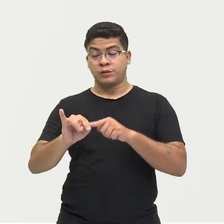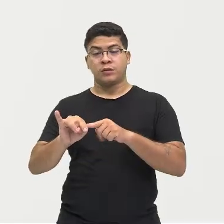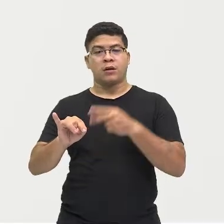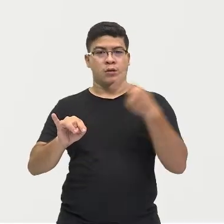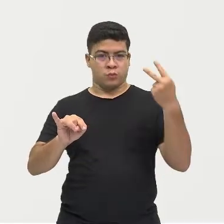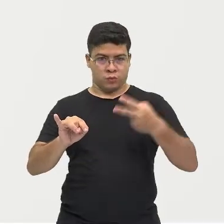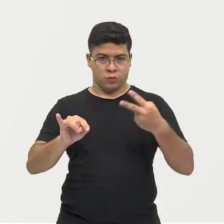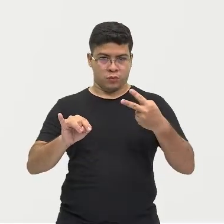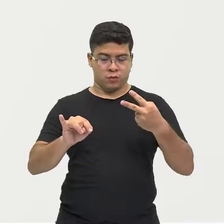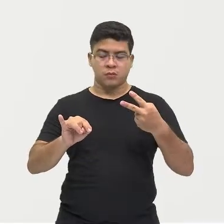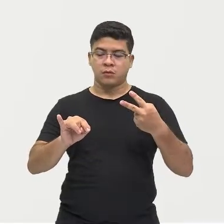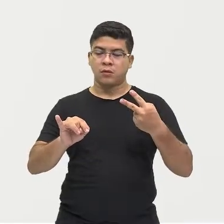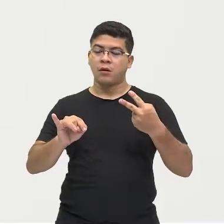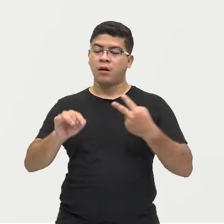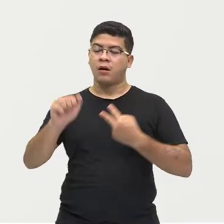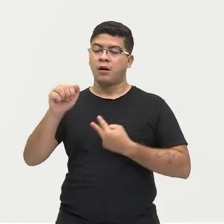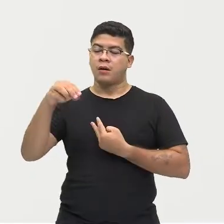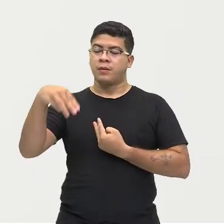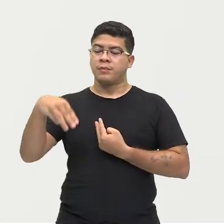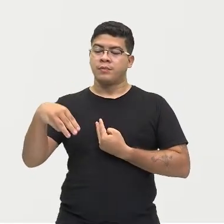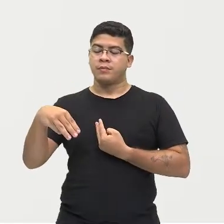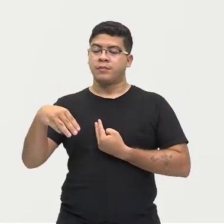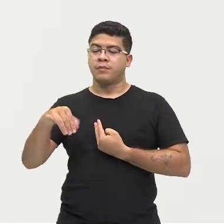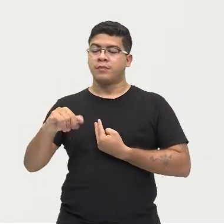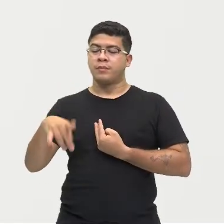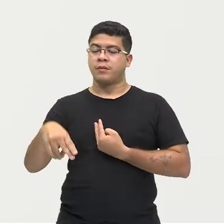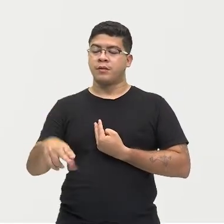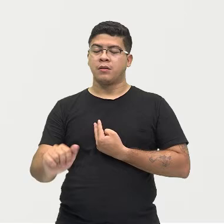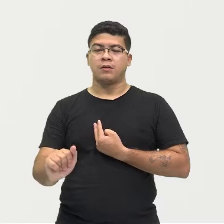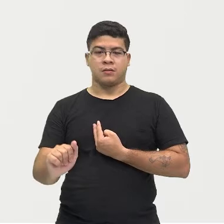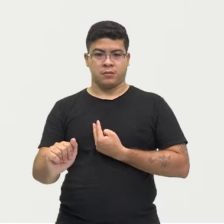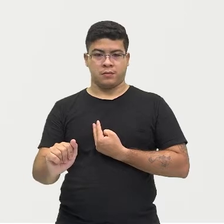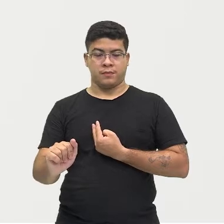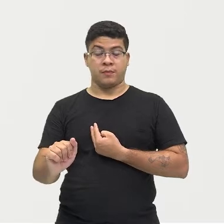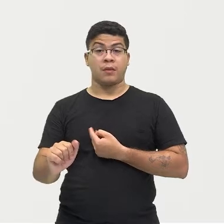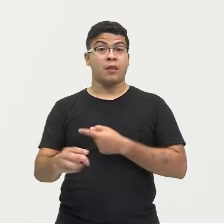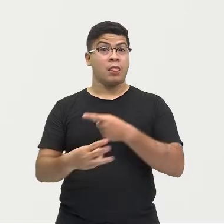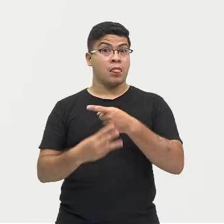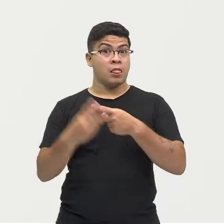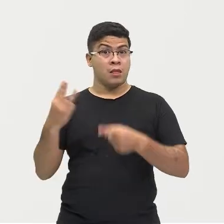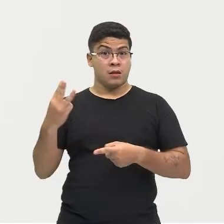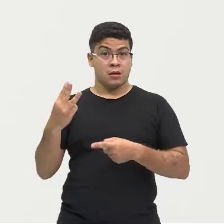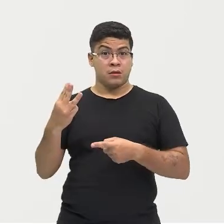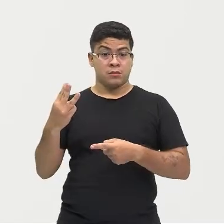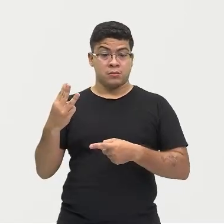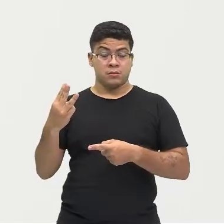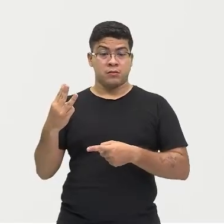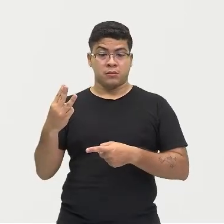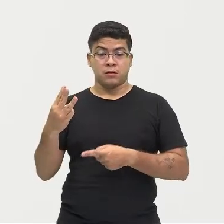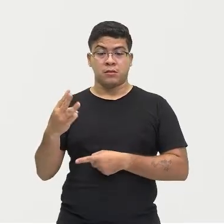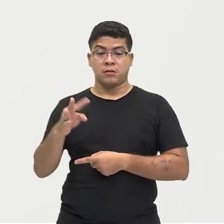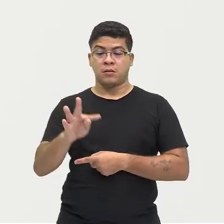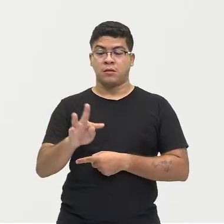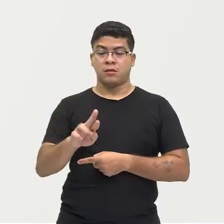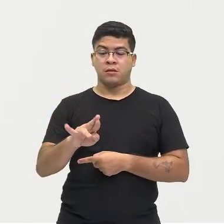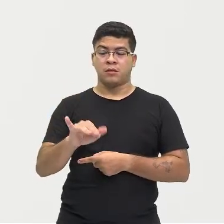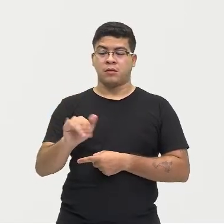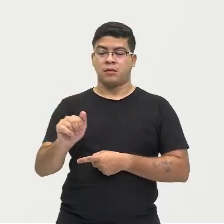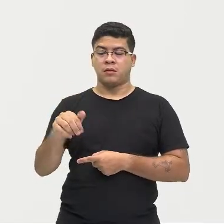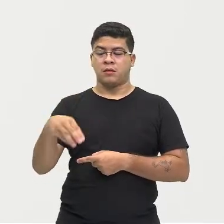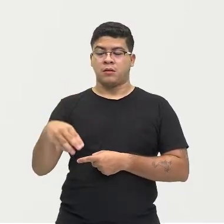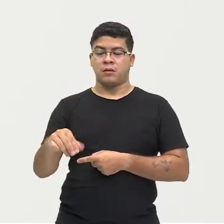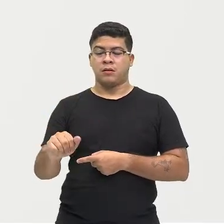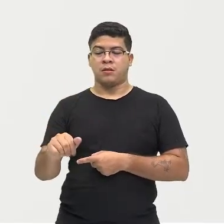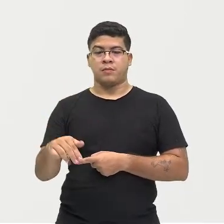aí o radical amino, que é o NH2. Quando tem 3, vai ser chamada